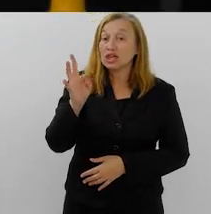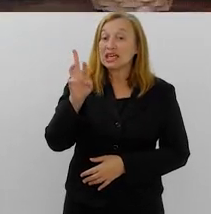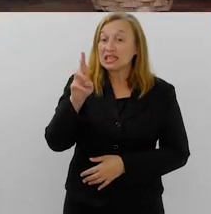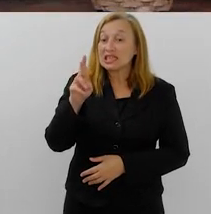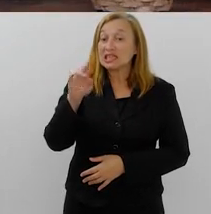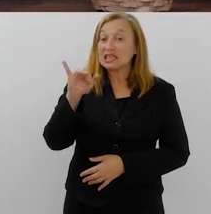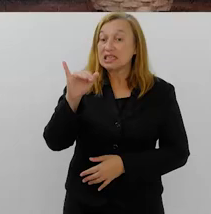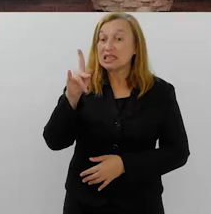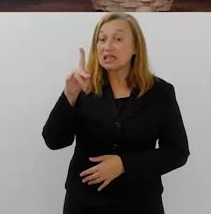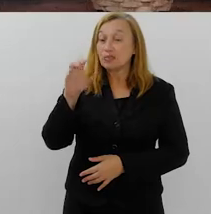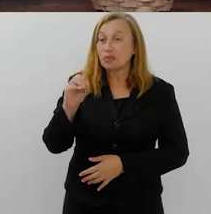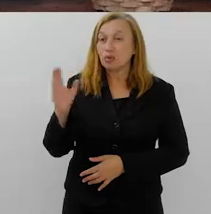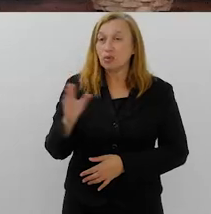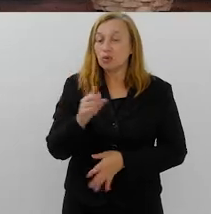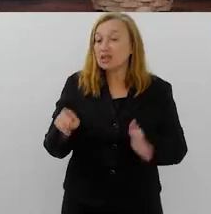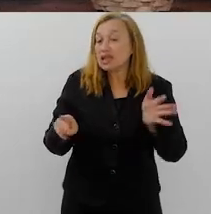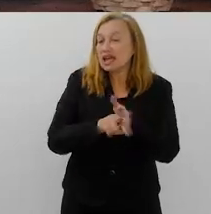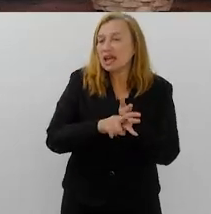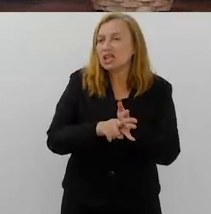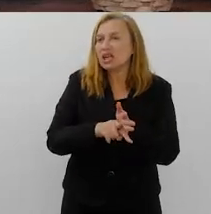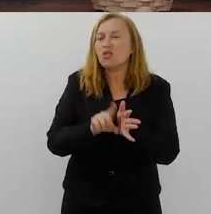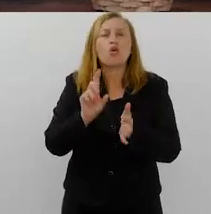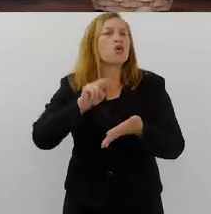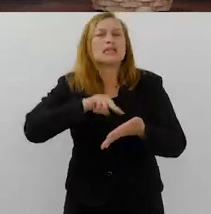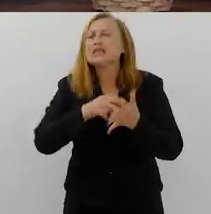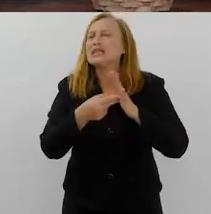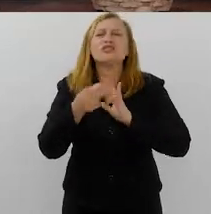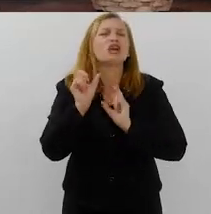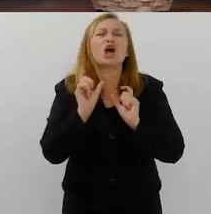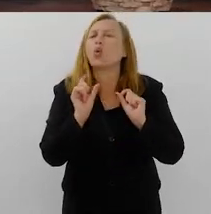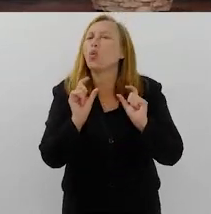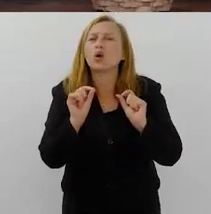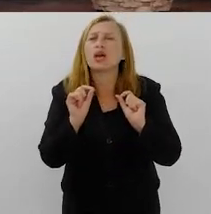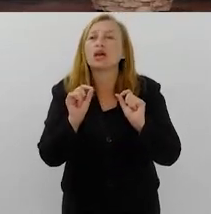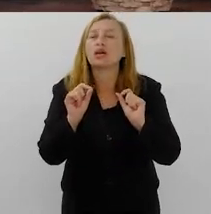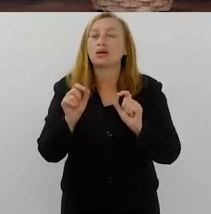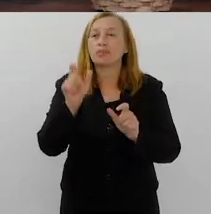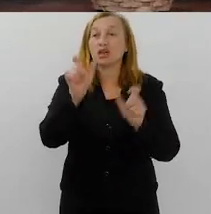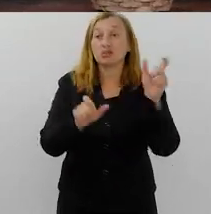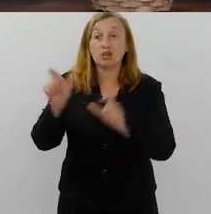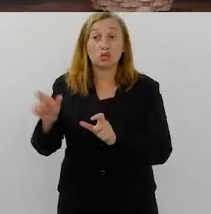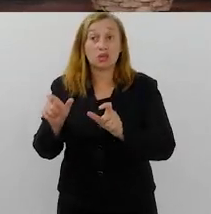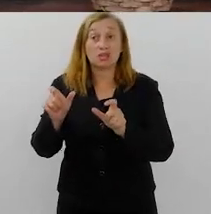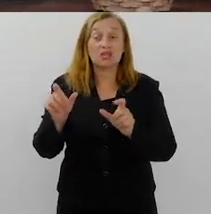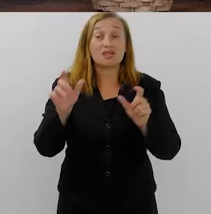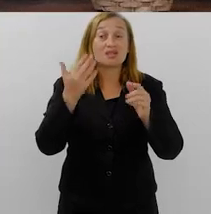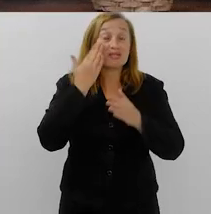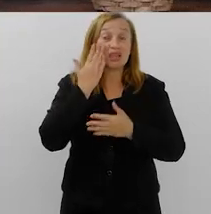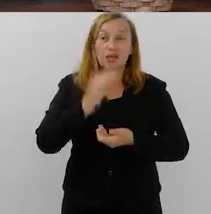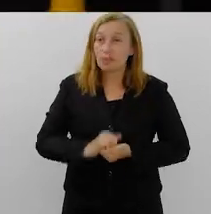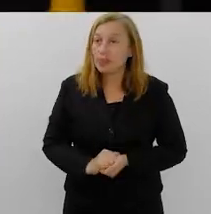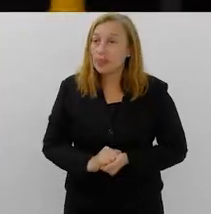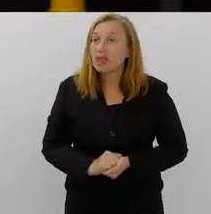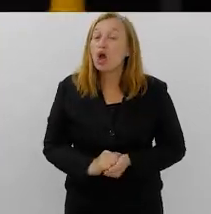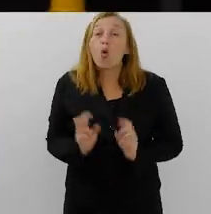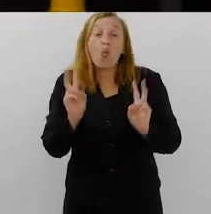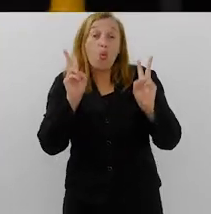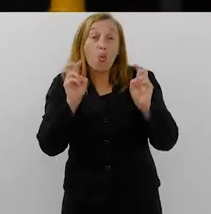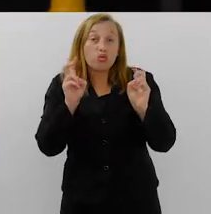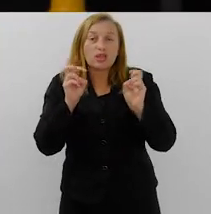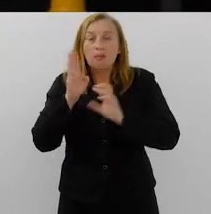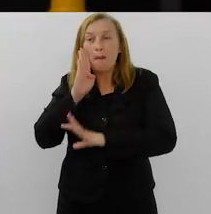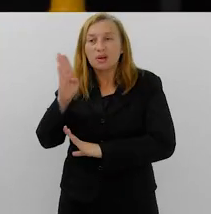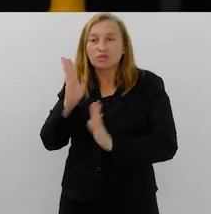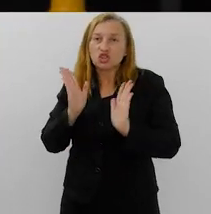negativo sim o que seria de forma prática para quem está nos assistindo entender então vamos lá eh